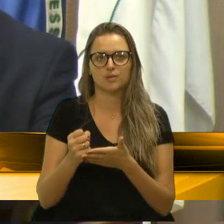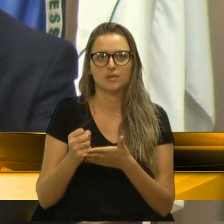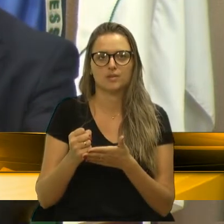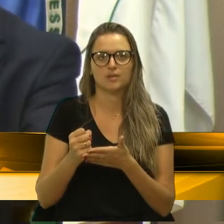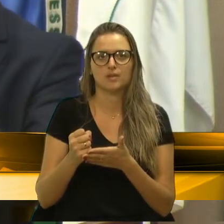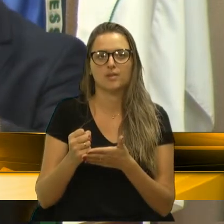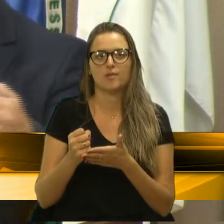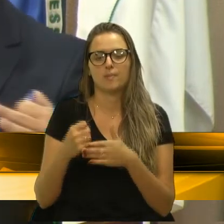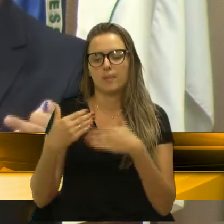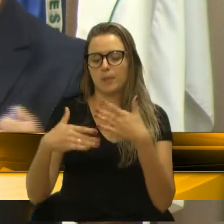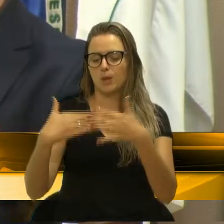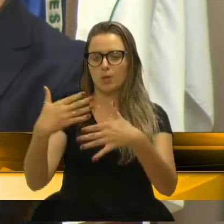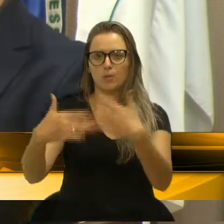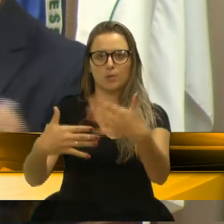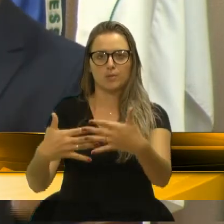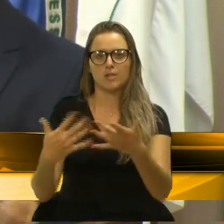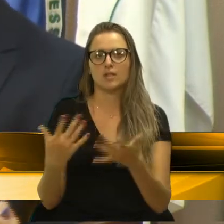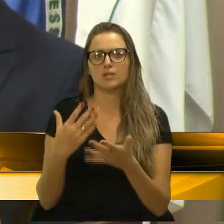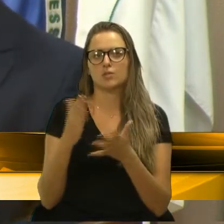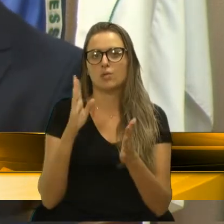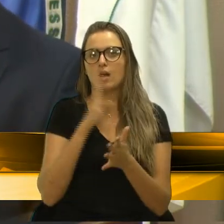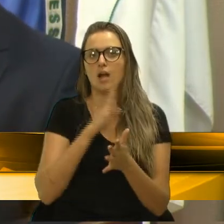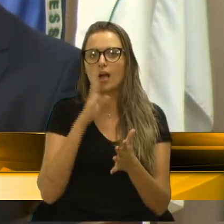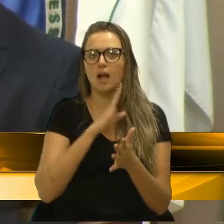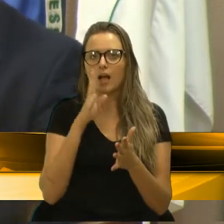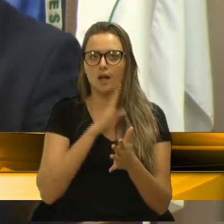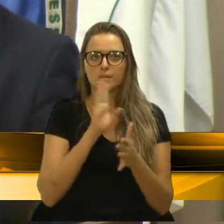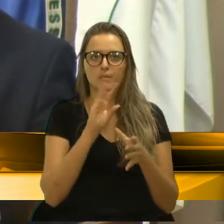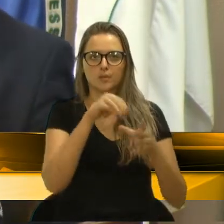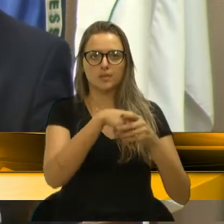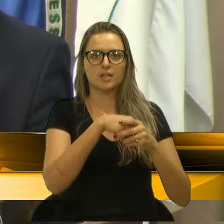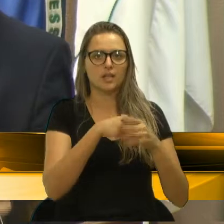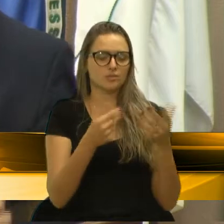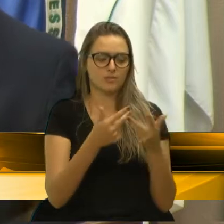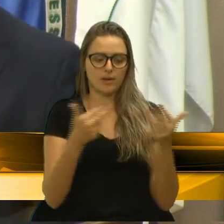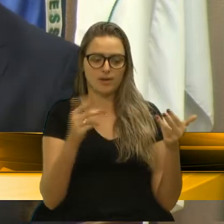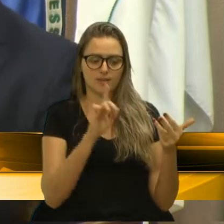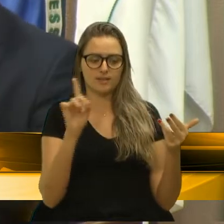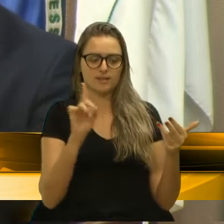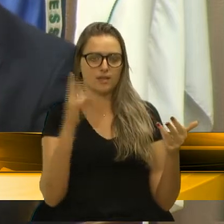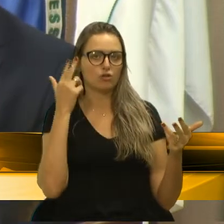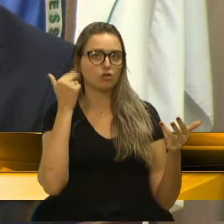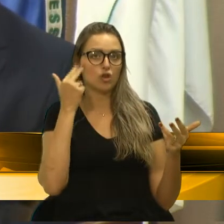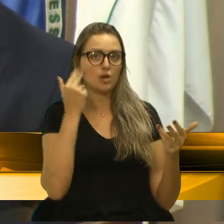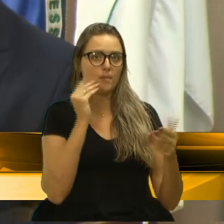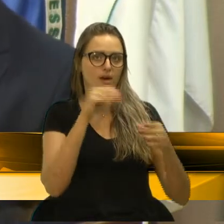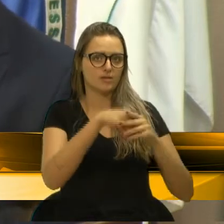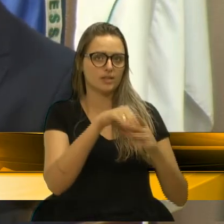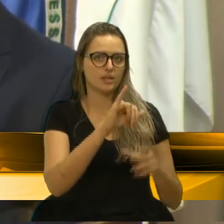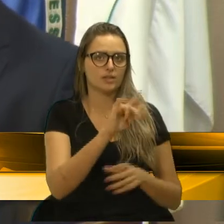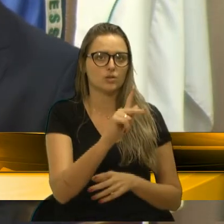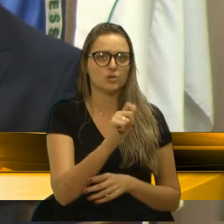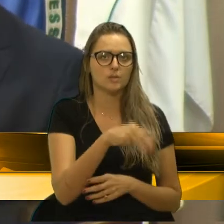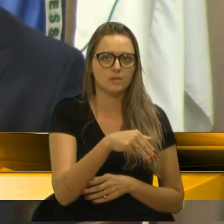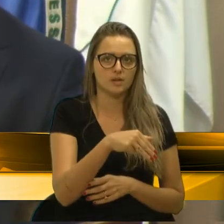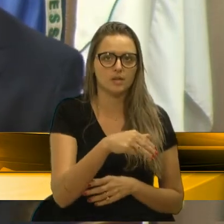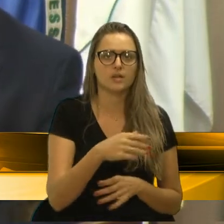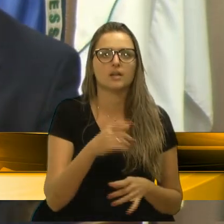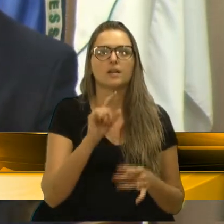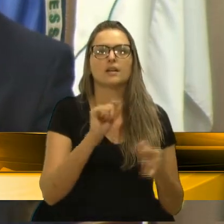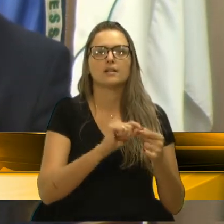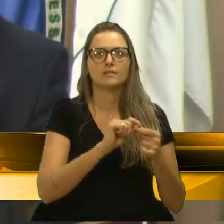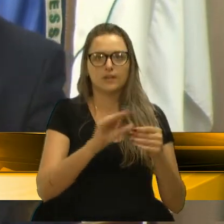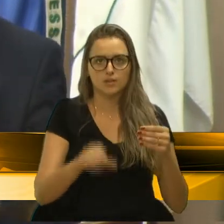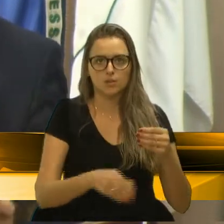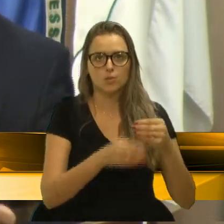ele tramitou assim, de forma muito rápida, uma coisa incomum dentro do IPAM, foi dado assim, faz o